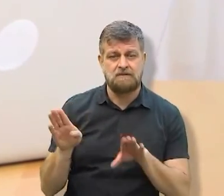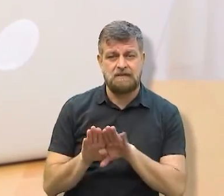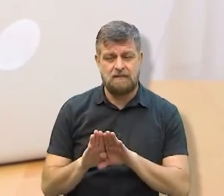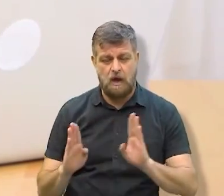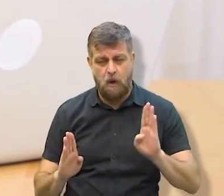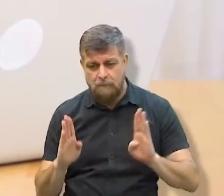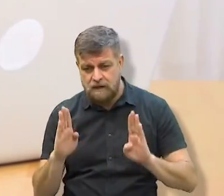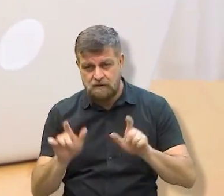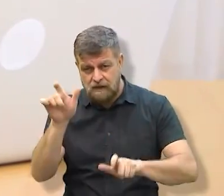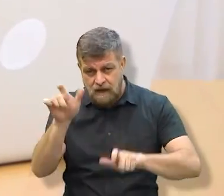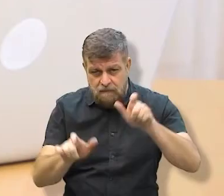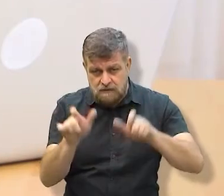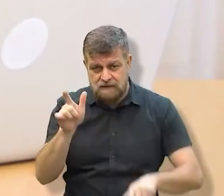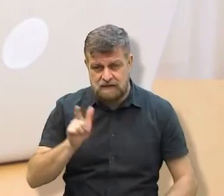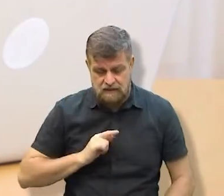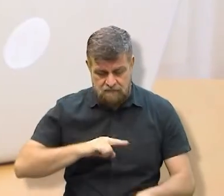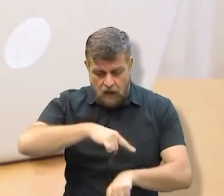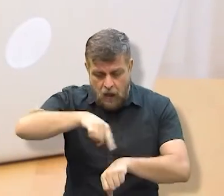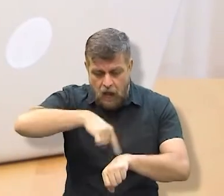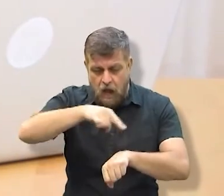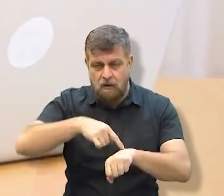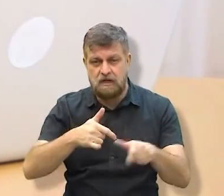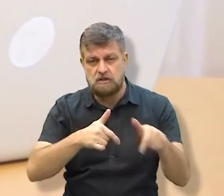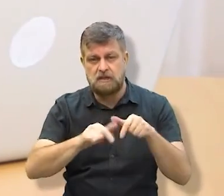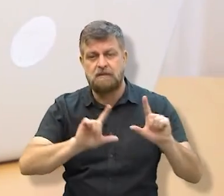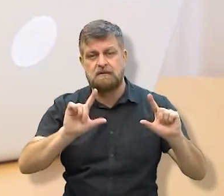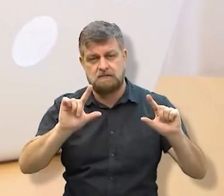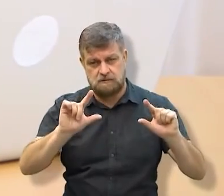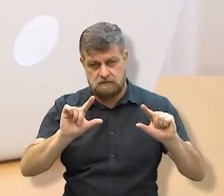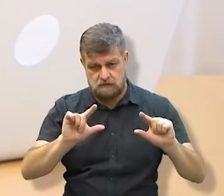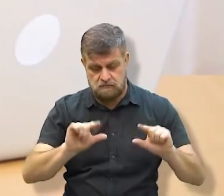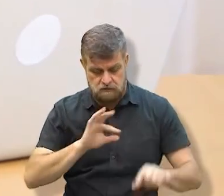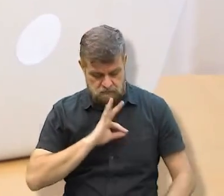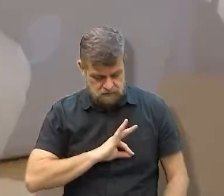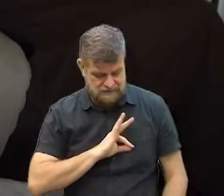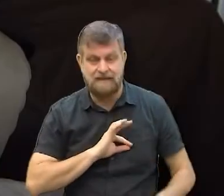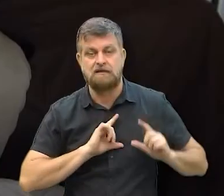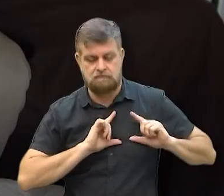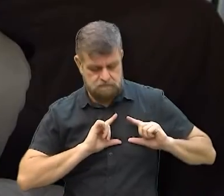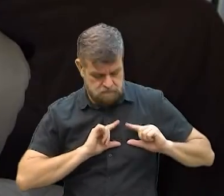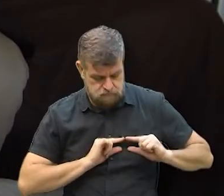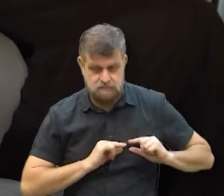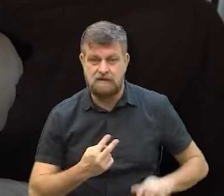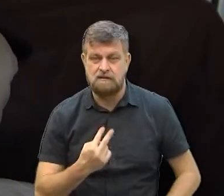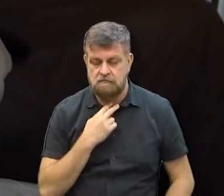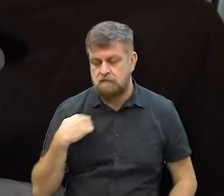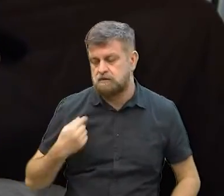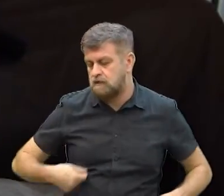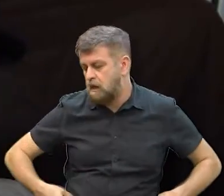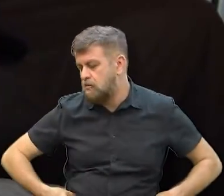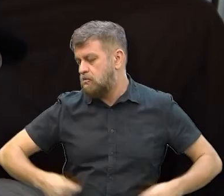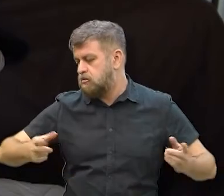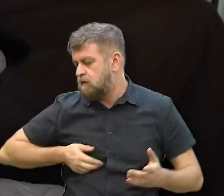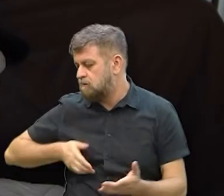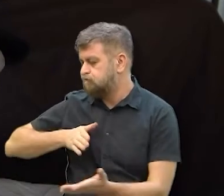um momento em que as pessoas tiveram uma redução na jornada de trabalho, caiu um pouco a receita, e não dá para a gente